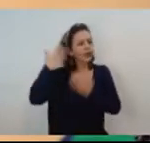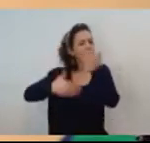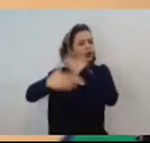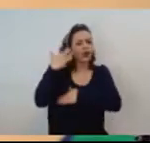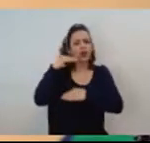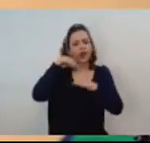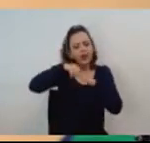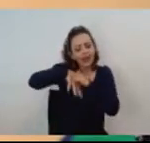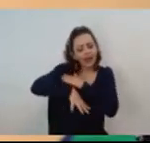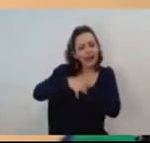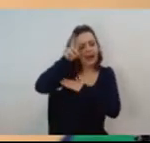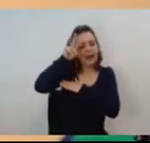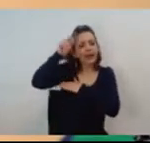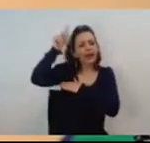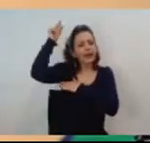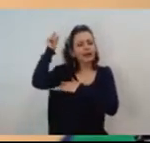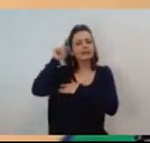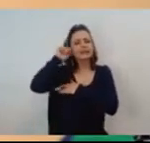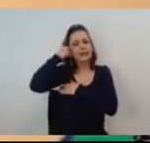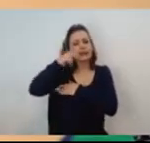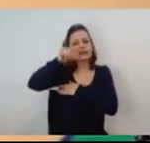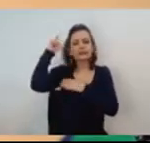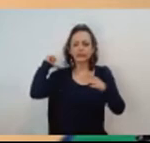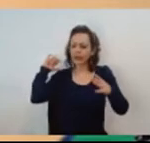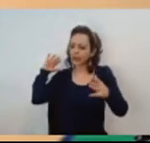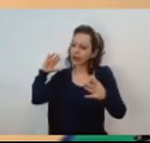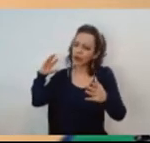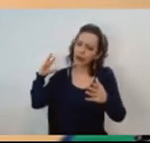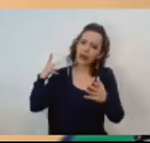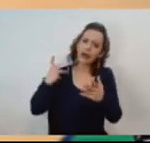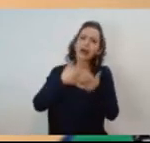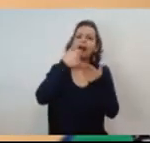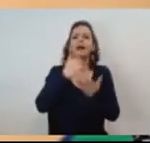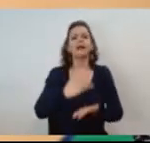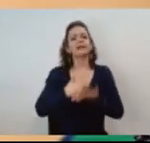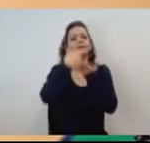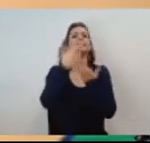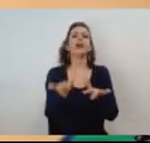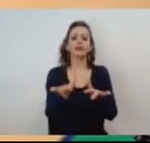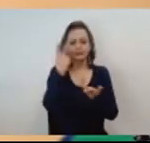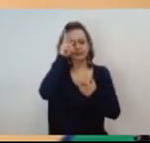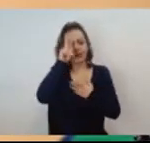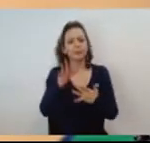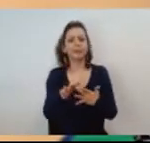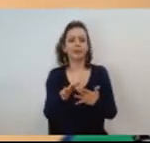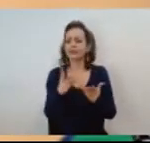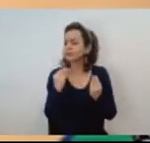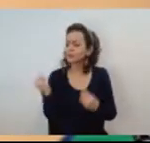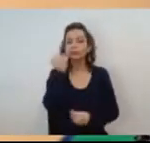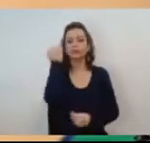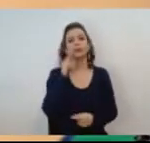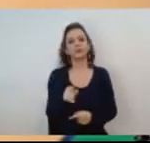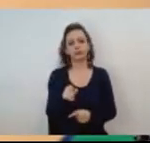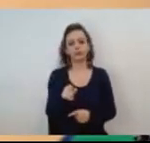que é fundamental é muito importante né é antes do programa confesso o teu até dia pouco